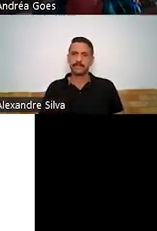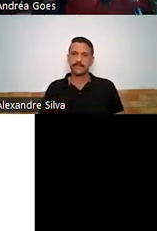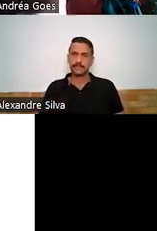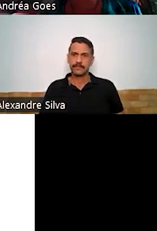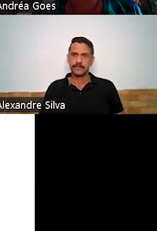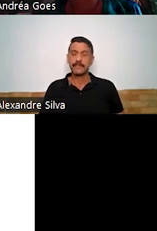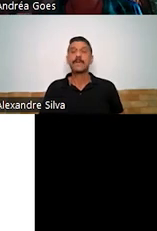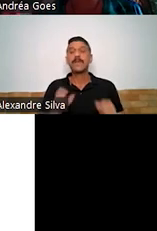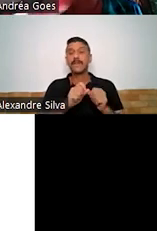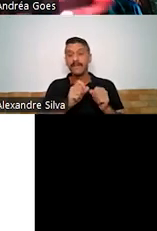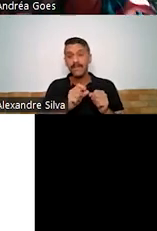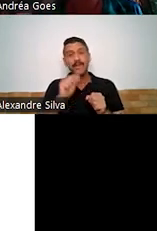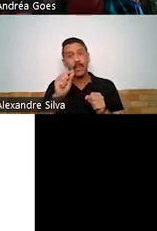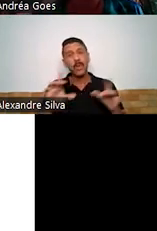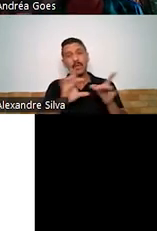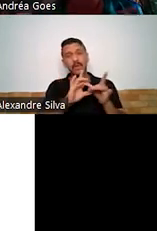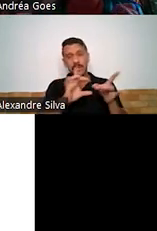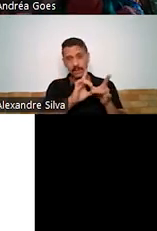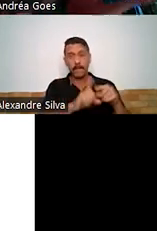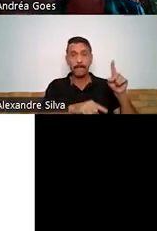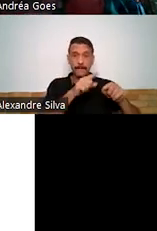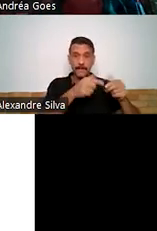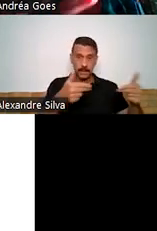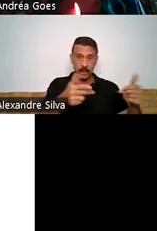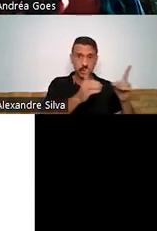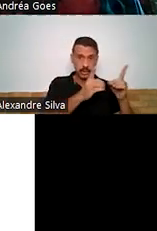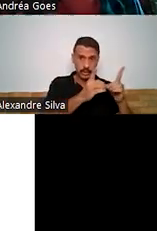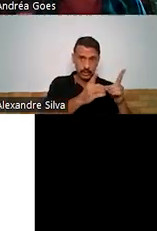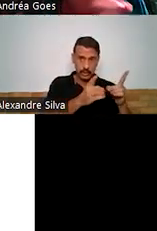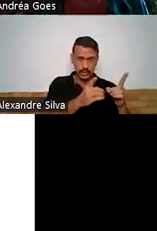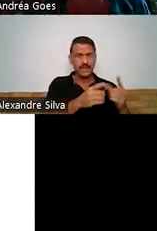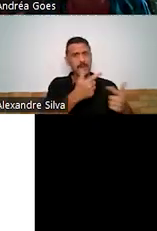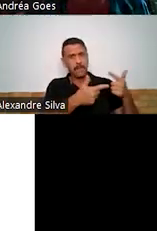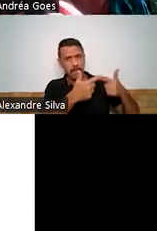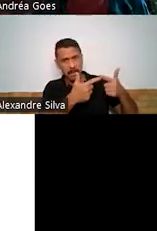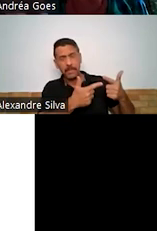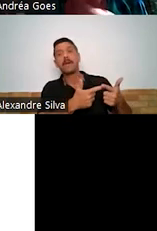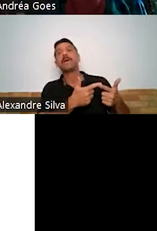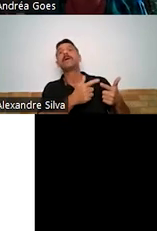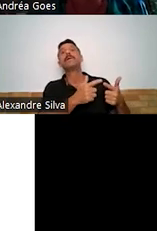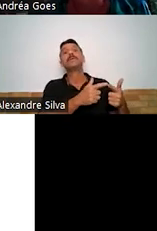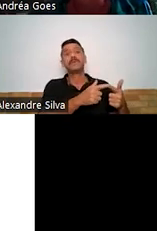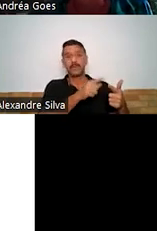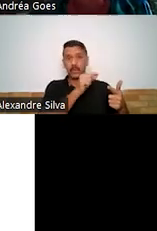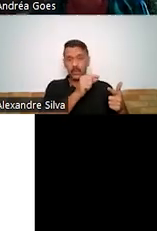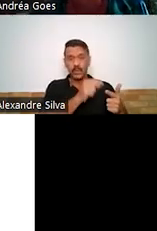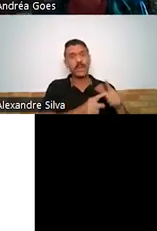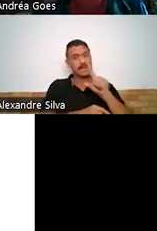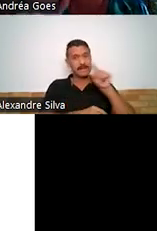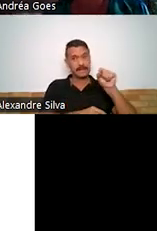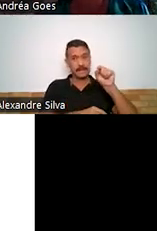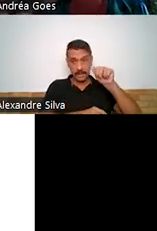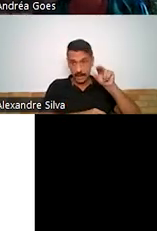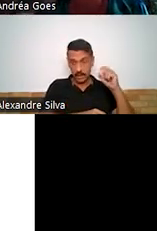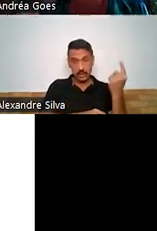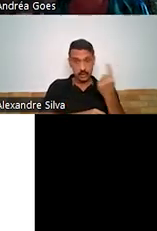tenta fazer essa associação utilizando o material didático, toda uma engenharia didática, através do 100 anos de solidão. A gente